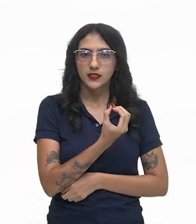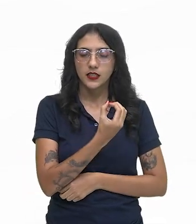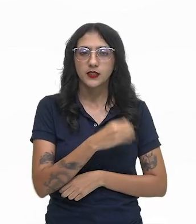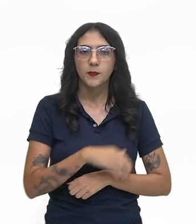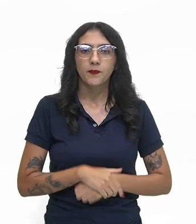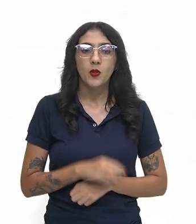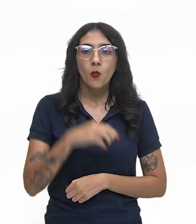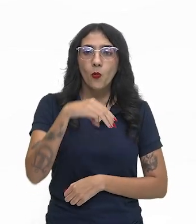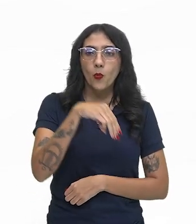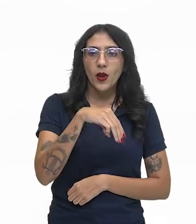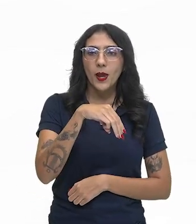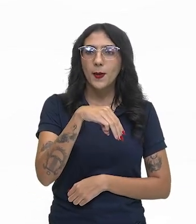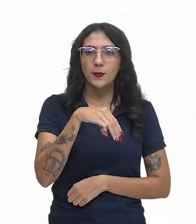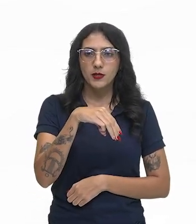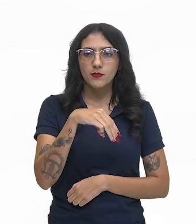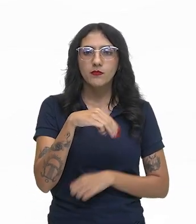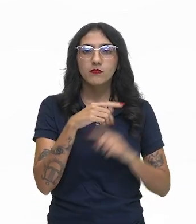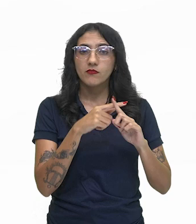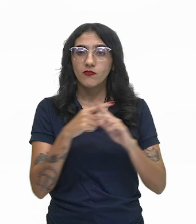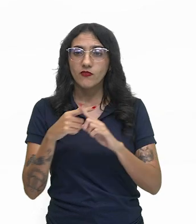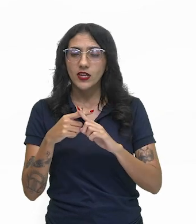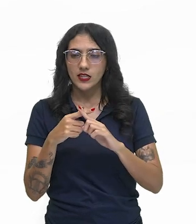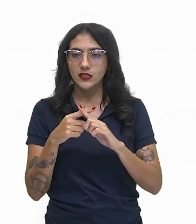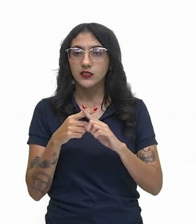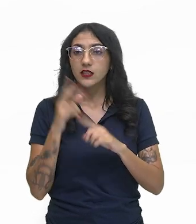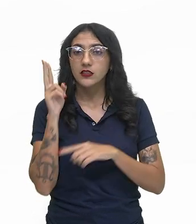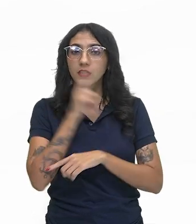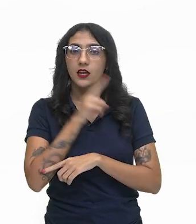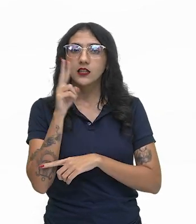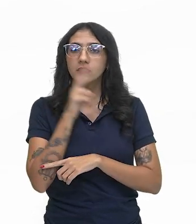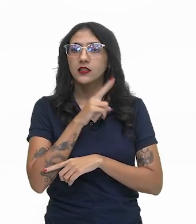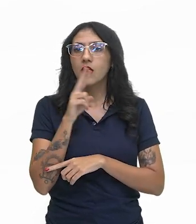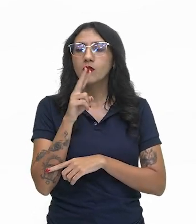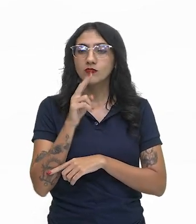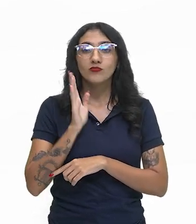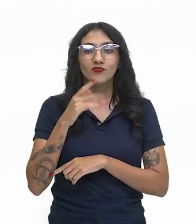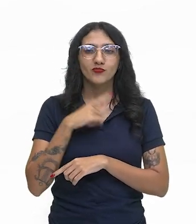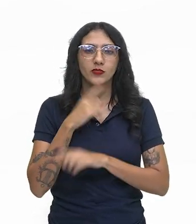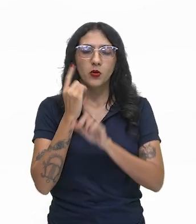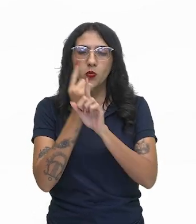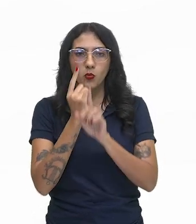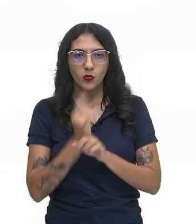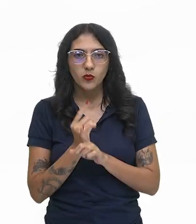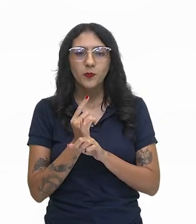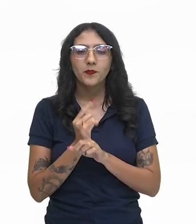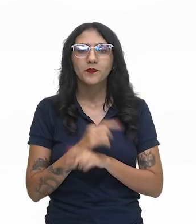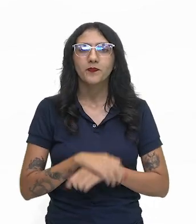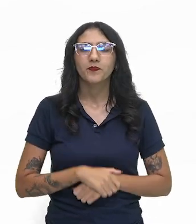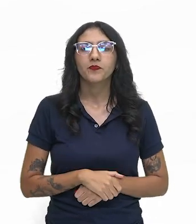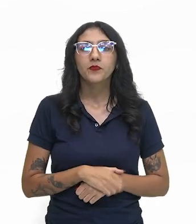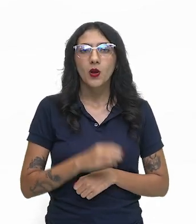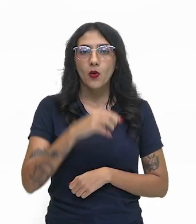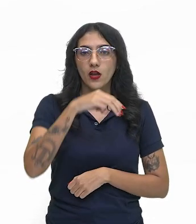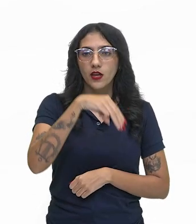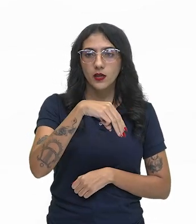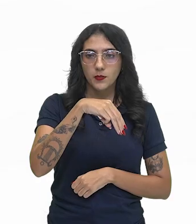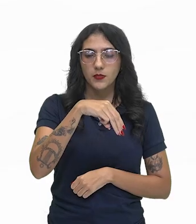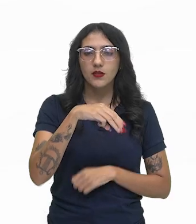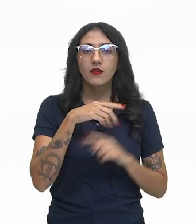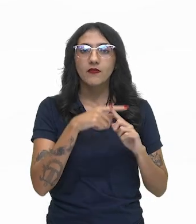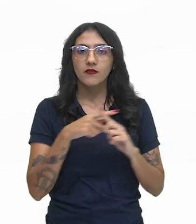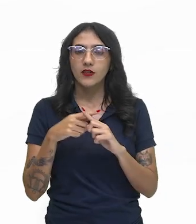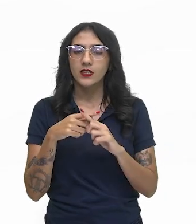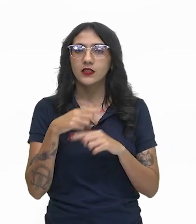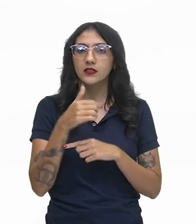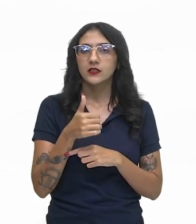m que eu procuro vezes a aceleração que eu acabei de encontrar. Logo, nós temos